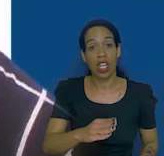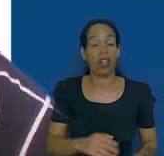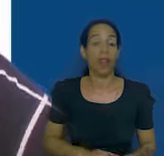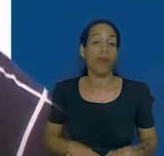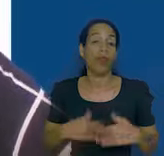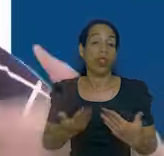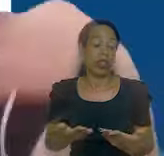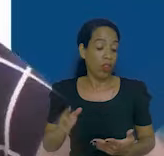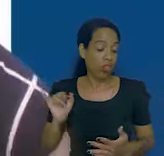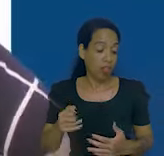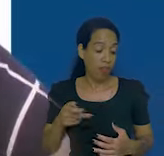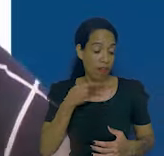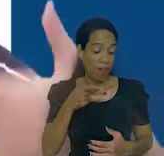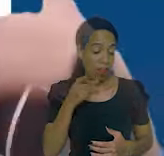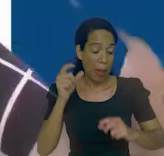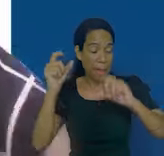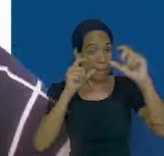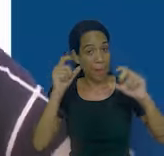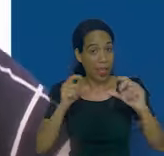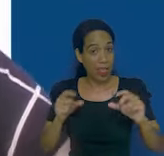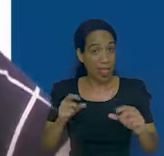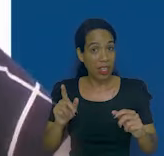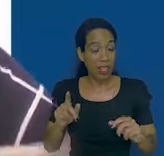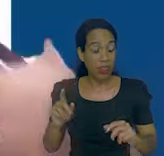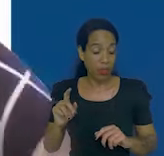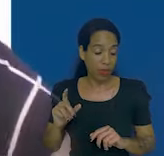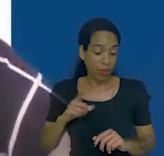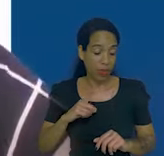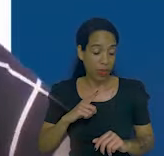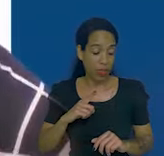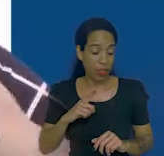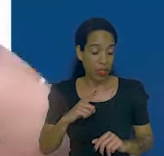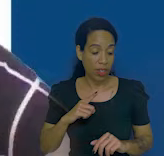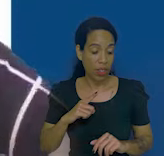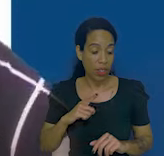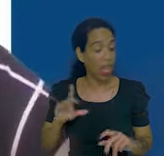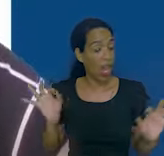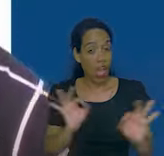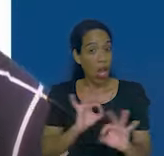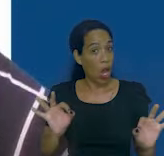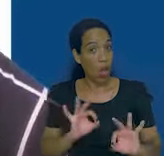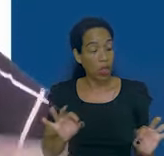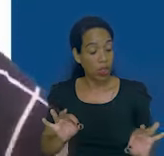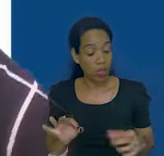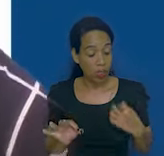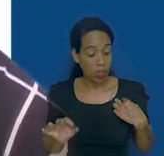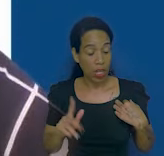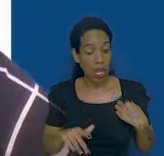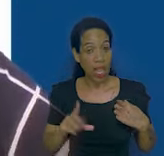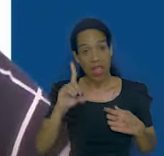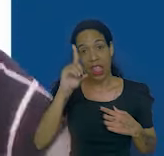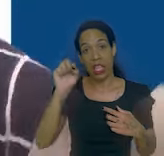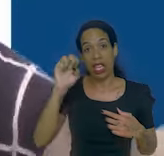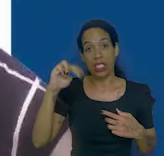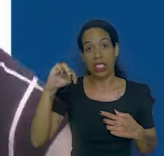de serviço. E a gente falou, não com essas palavras e não com essa especificidade que o Evandro tem, que ele é espetacular, né? Ele é nosso